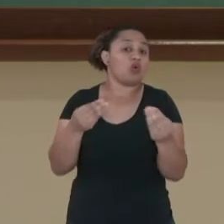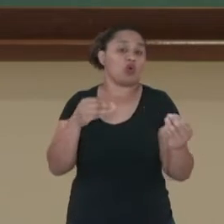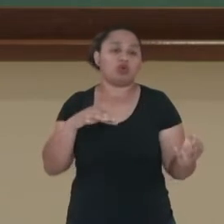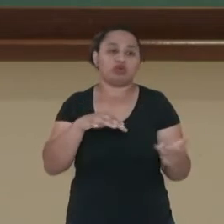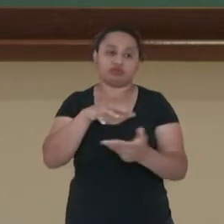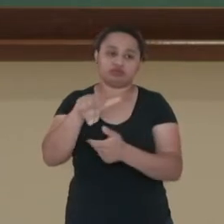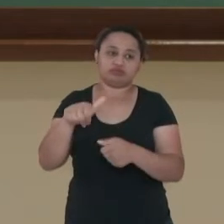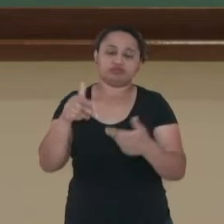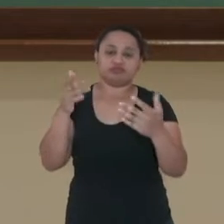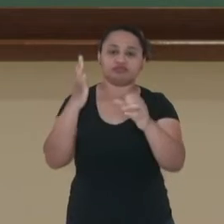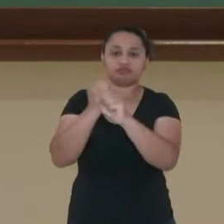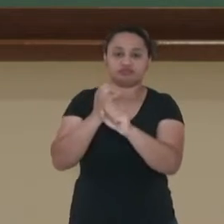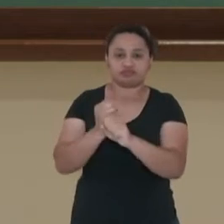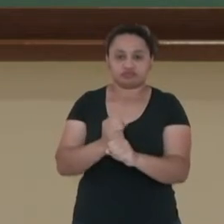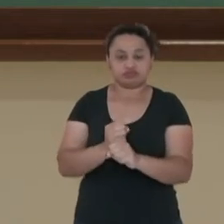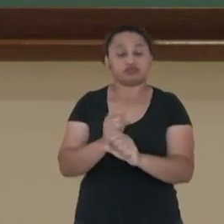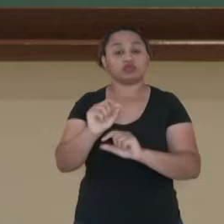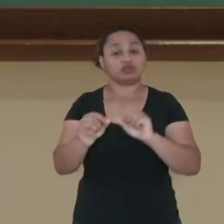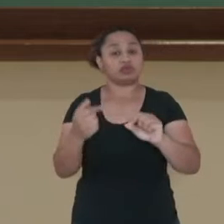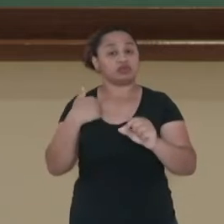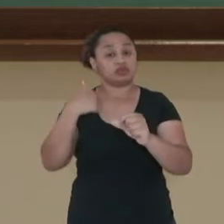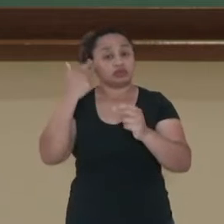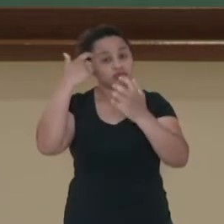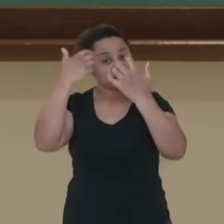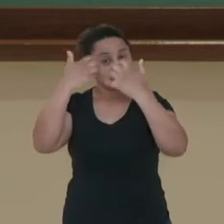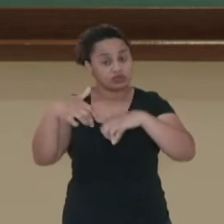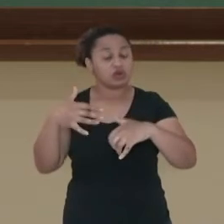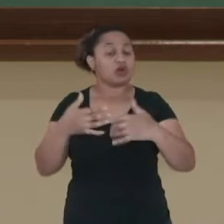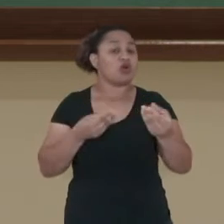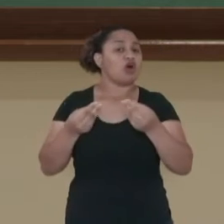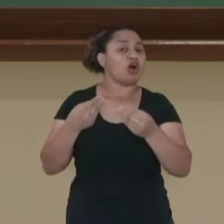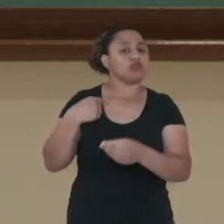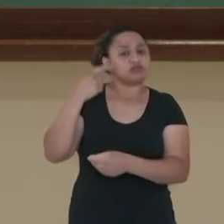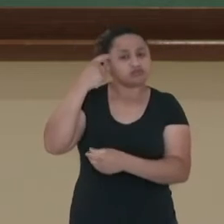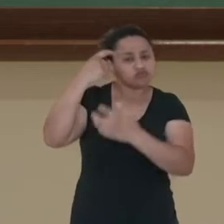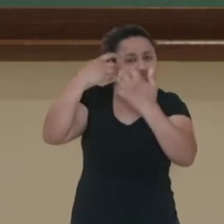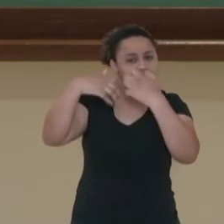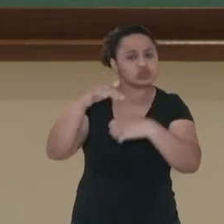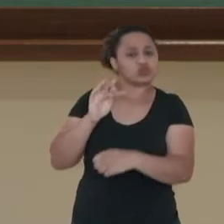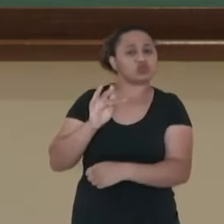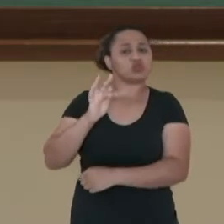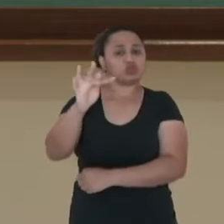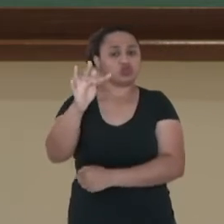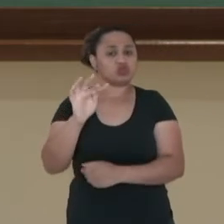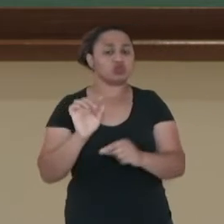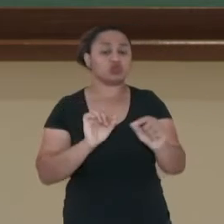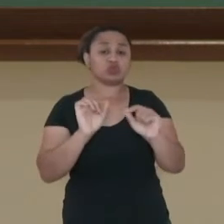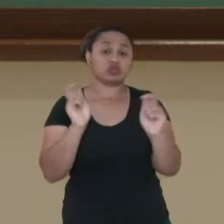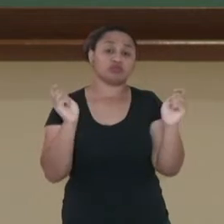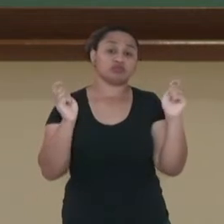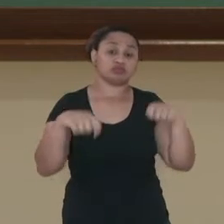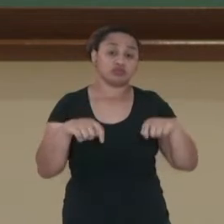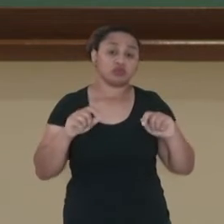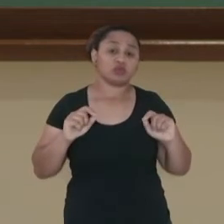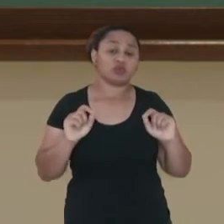E esses cálculos, eles pensam justamente numa projeção de futuro para que seja possível,